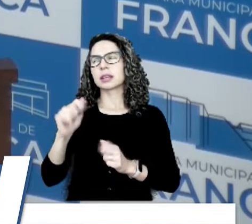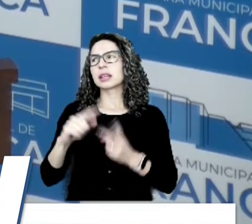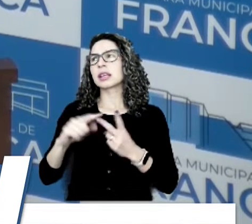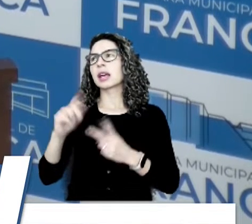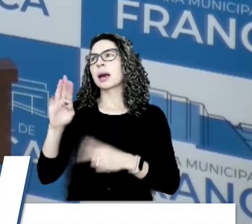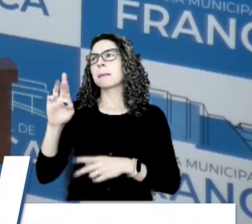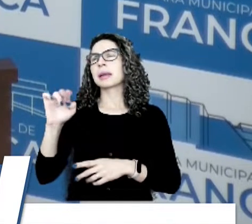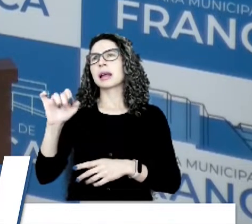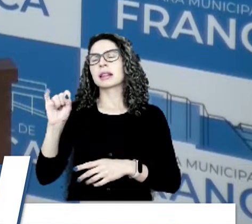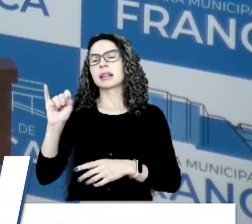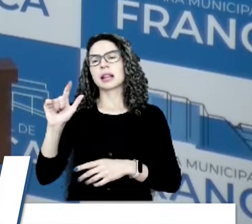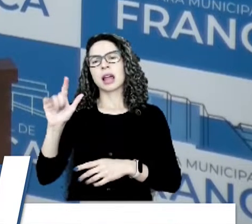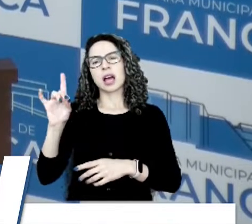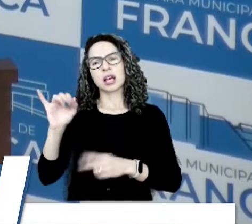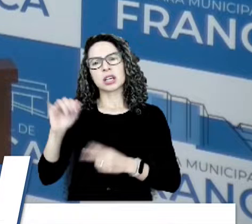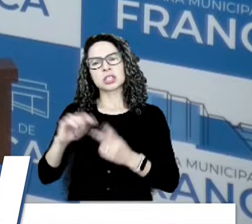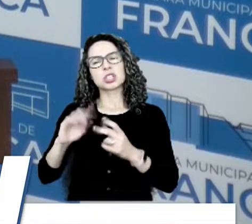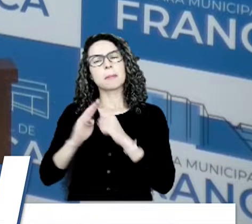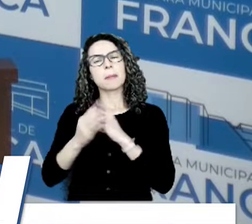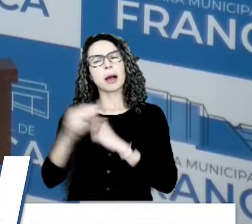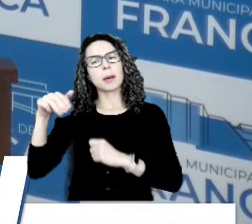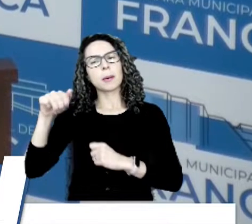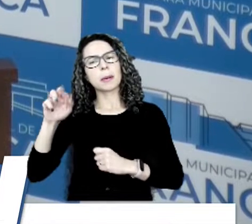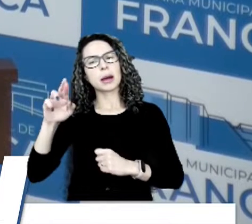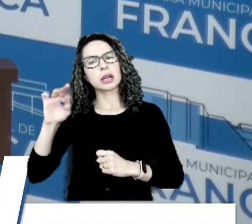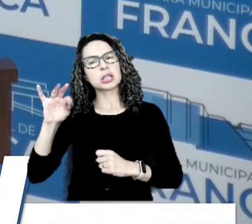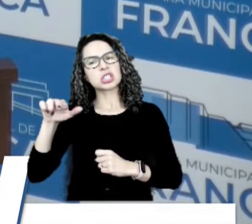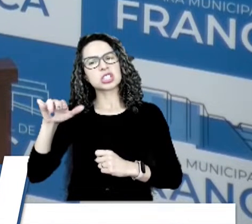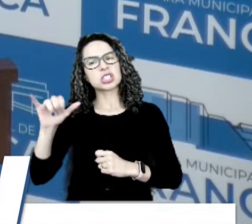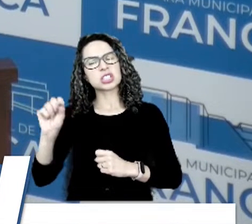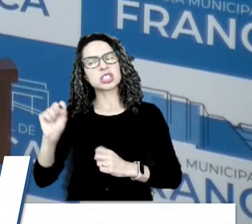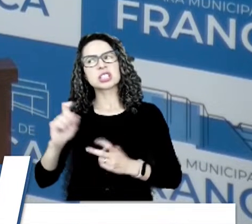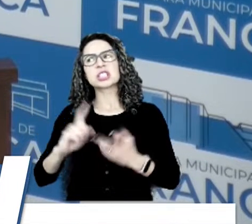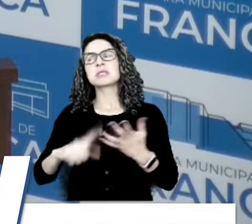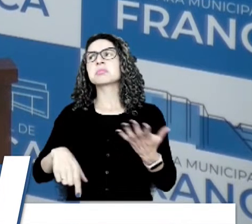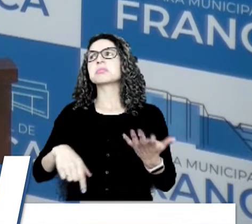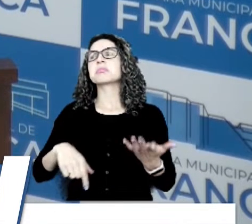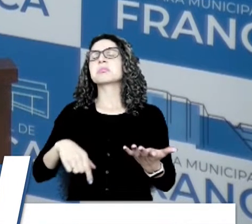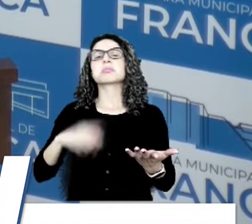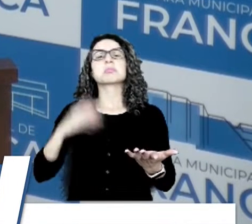estivemos no Jardim Martins, nós estivemos...